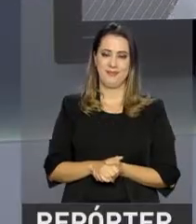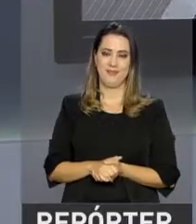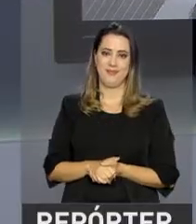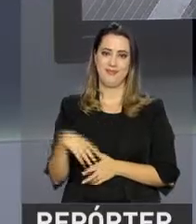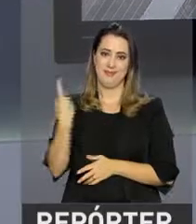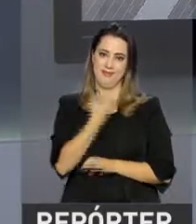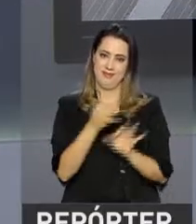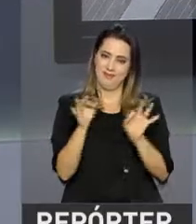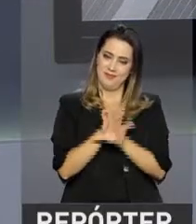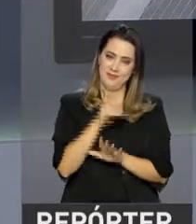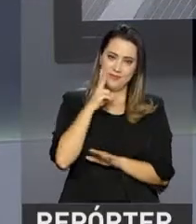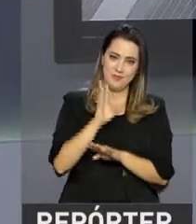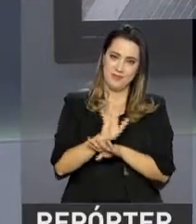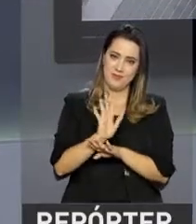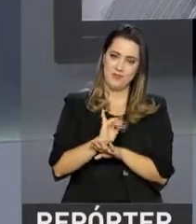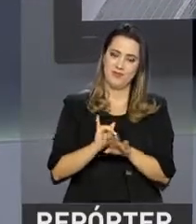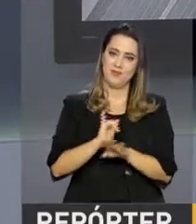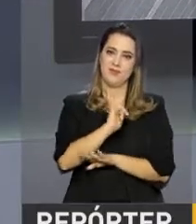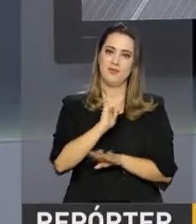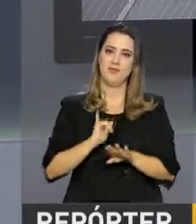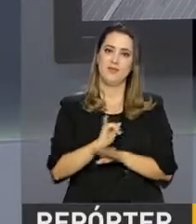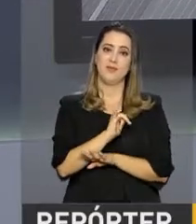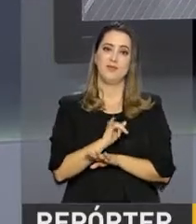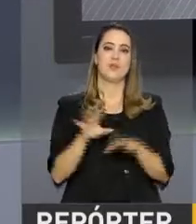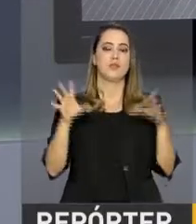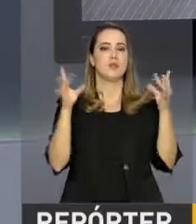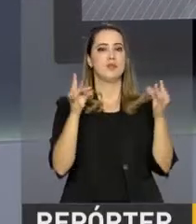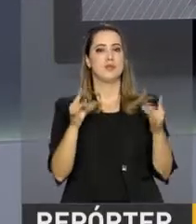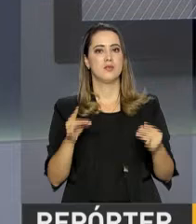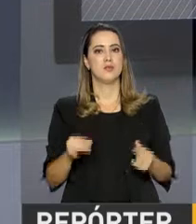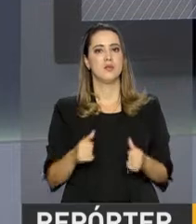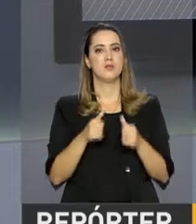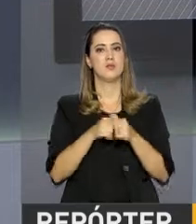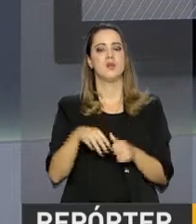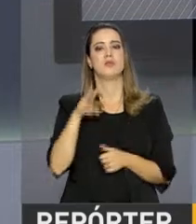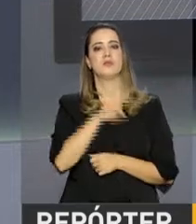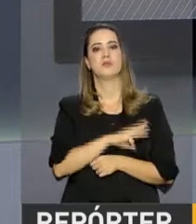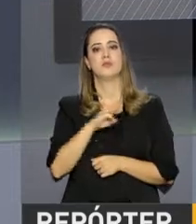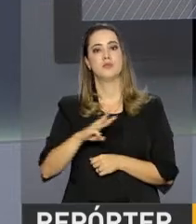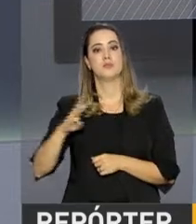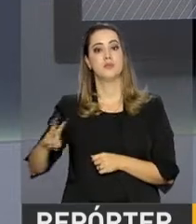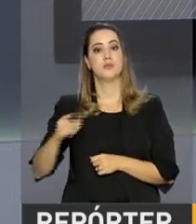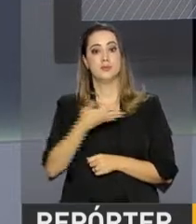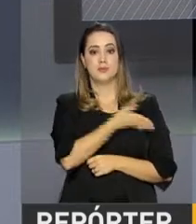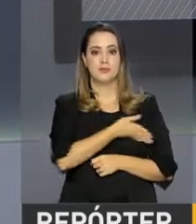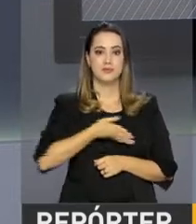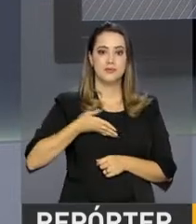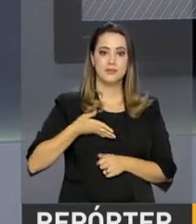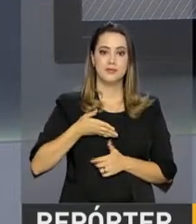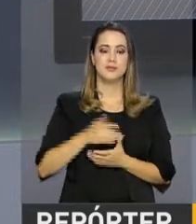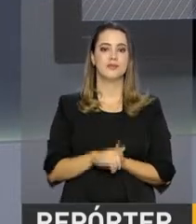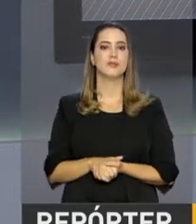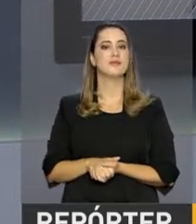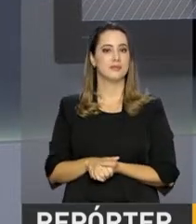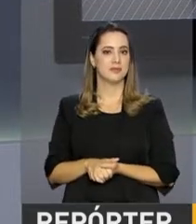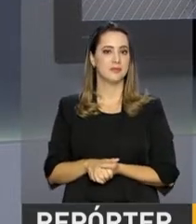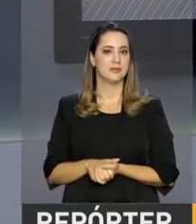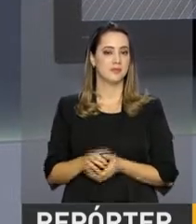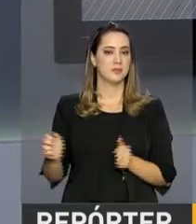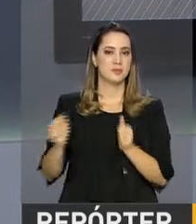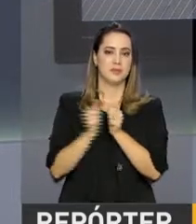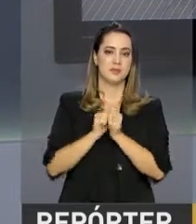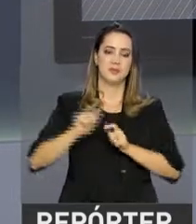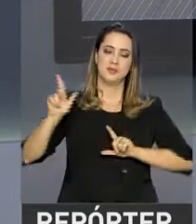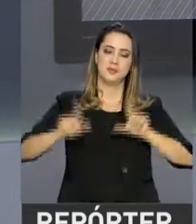nós ficamos por aqui você pode rever as reportagens no youtube e toda a nossa programação também está na página da nbr na internet